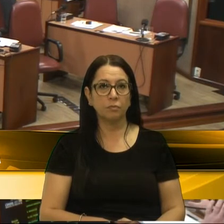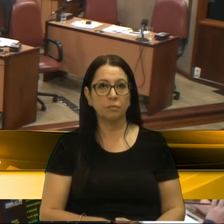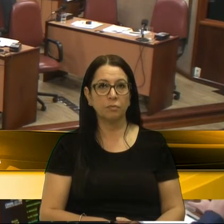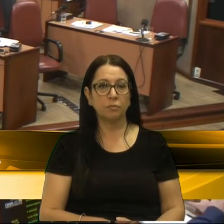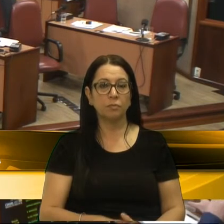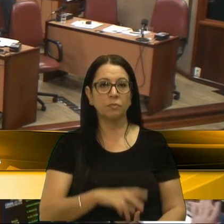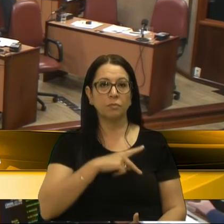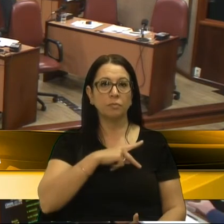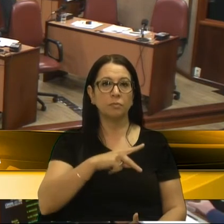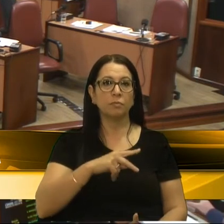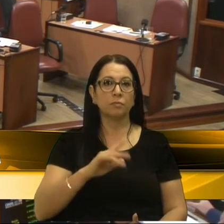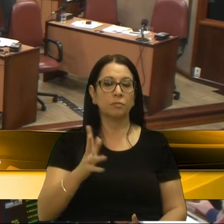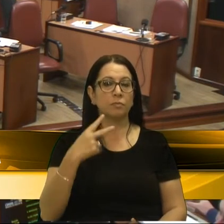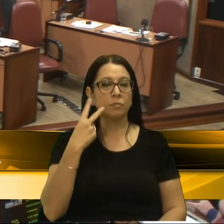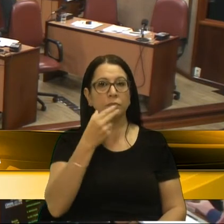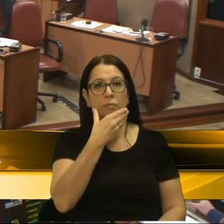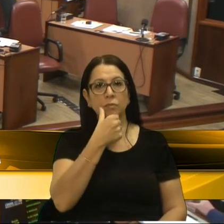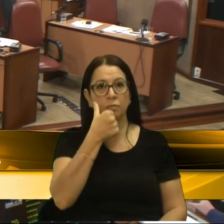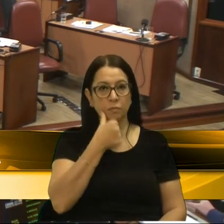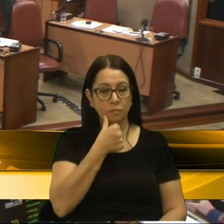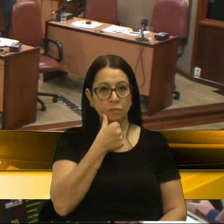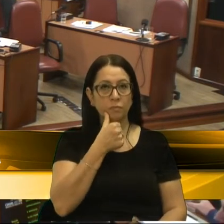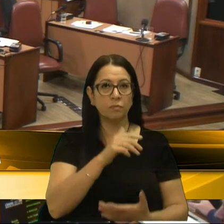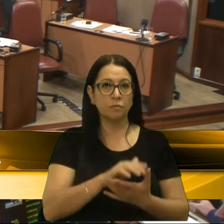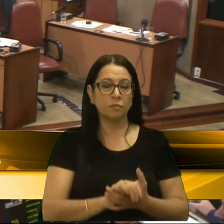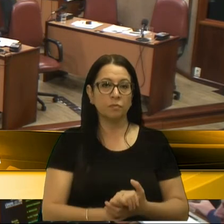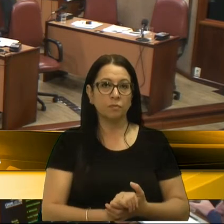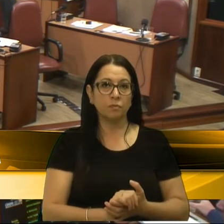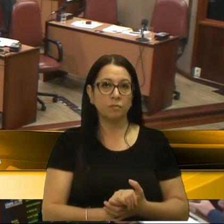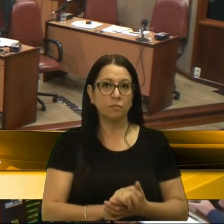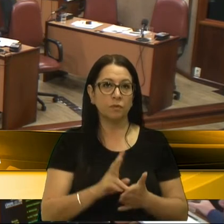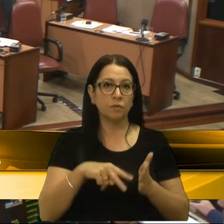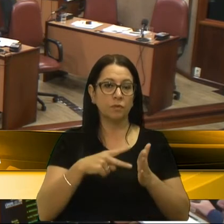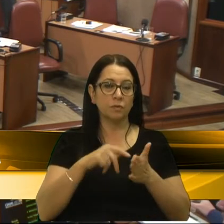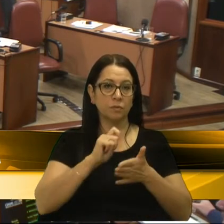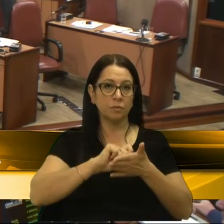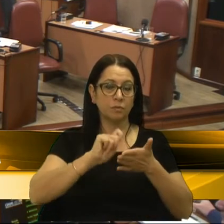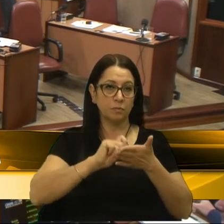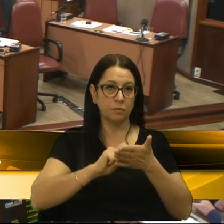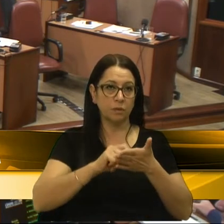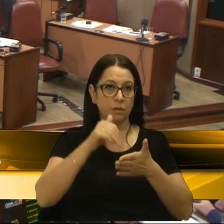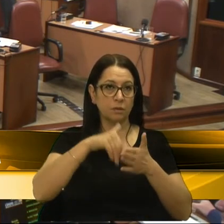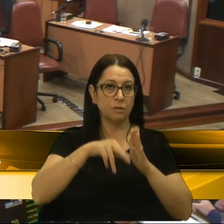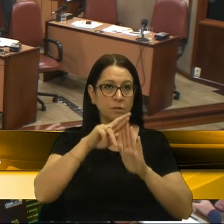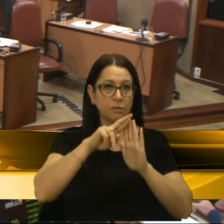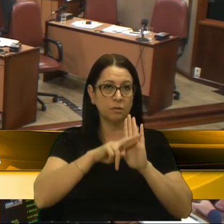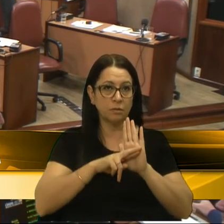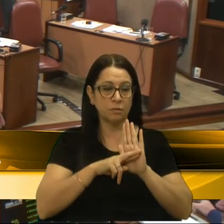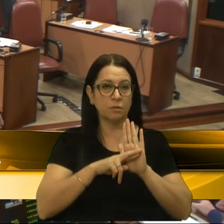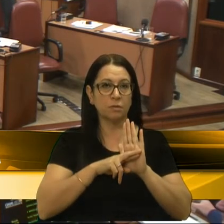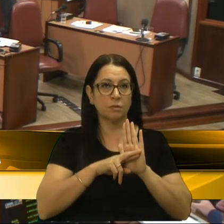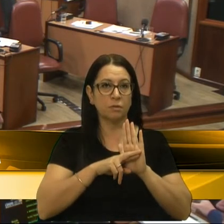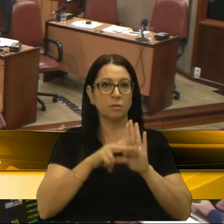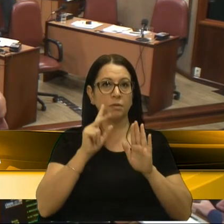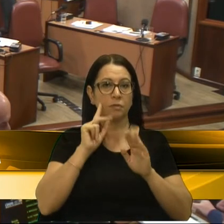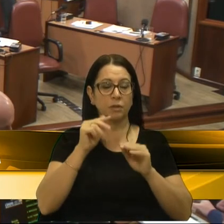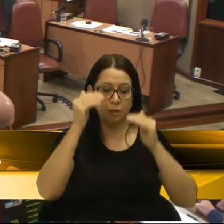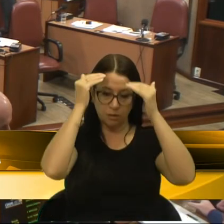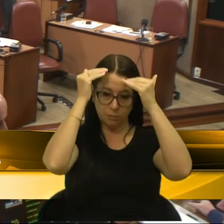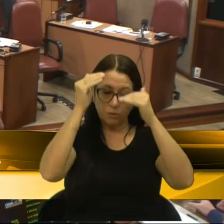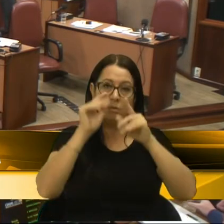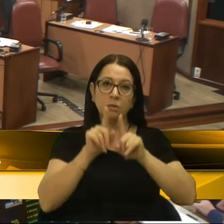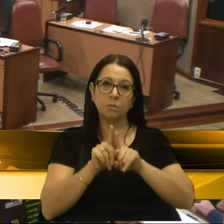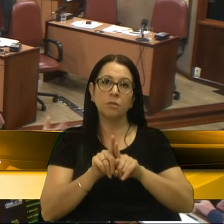Senhor presidente, senhoras vereadoras e senhores vereadores. O vereador que o presente subscreve observar as normas regimentais vem